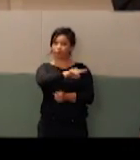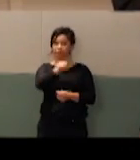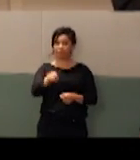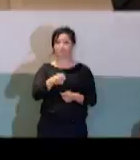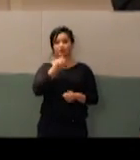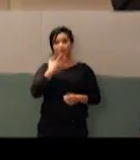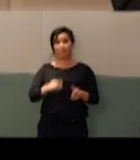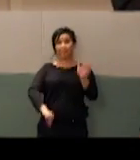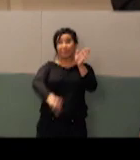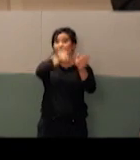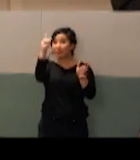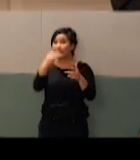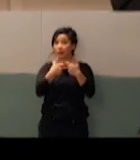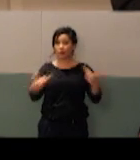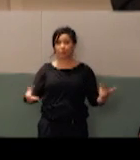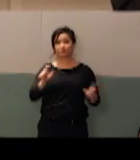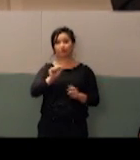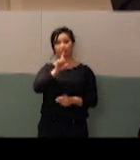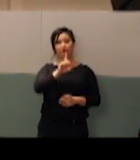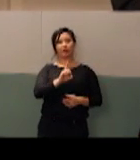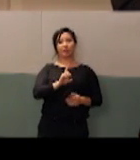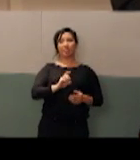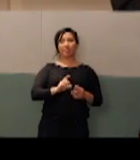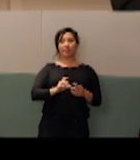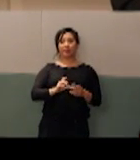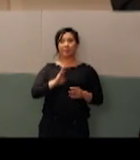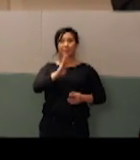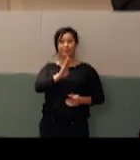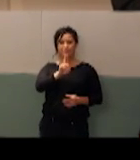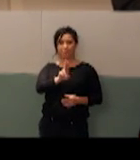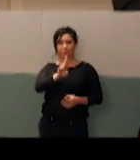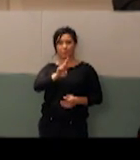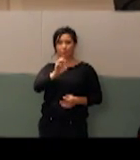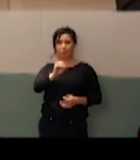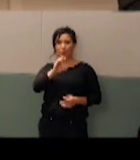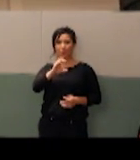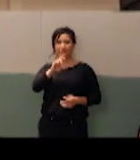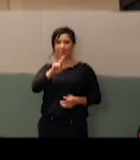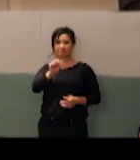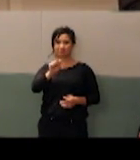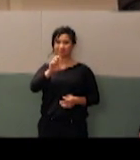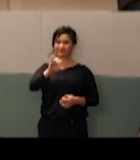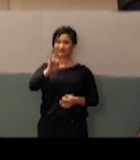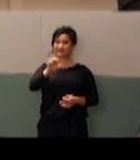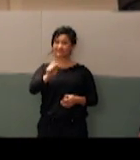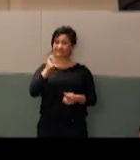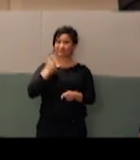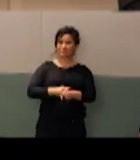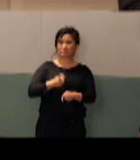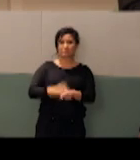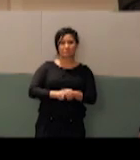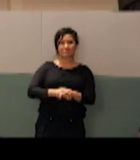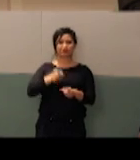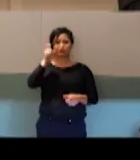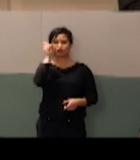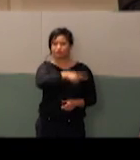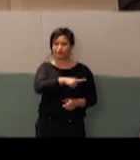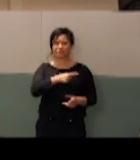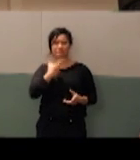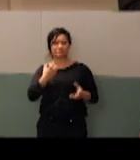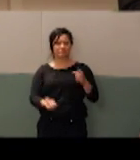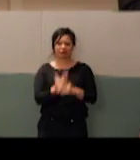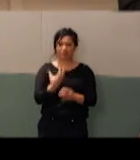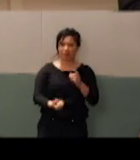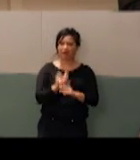guerra à burocracia, simplificando os procedimentos e criando um ambiente de empreendedorismo e de